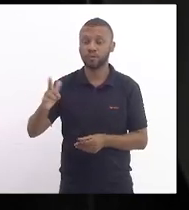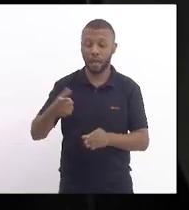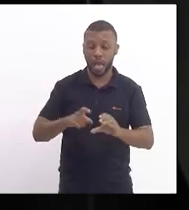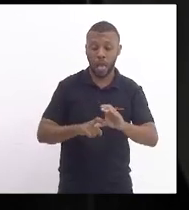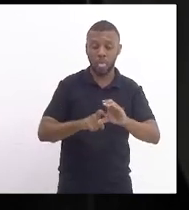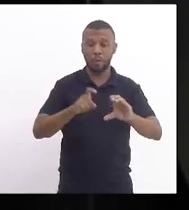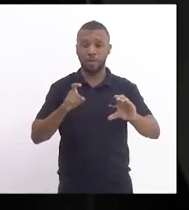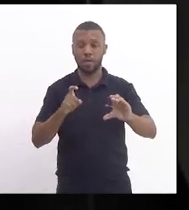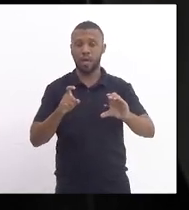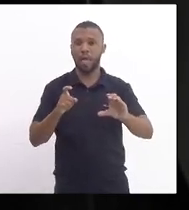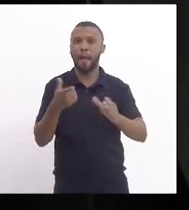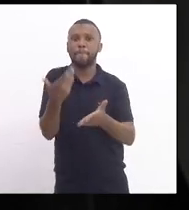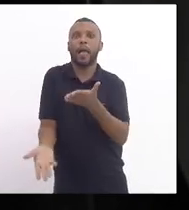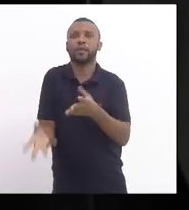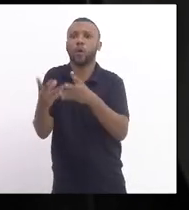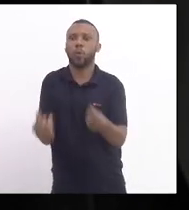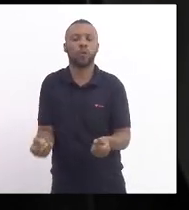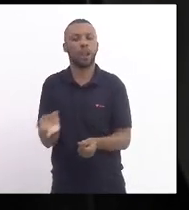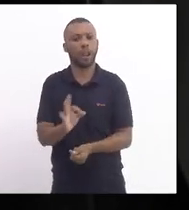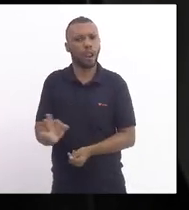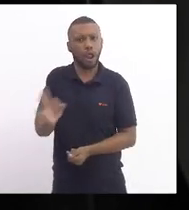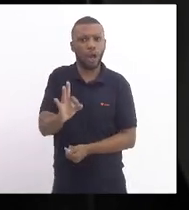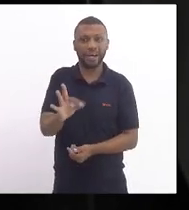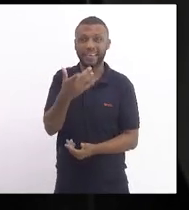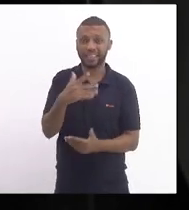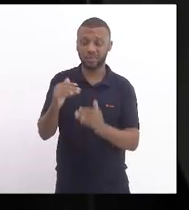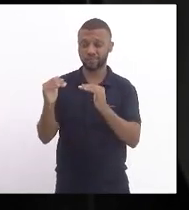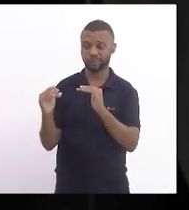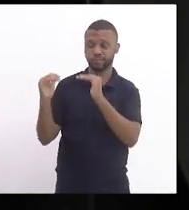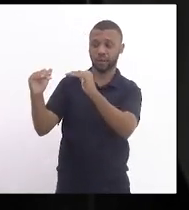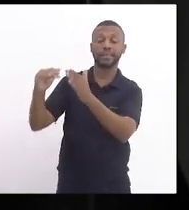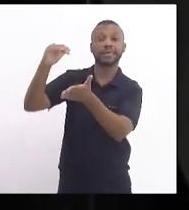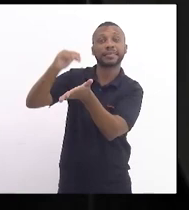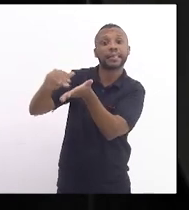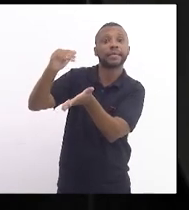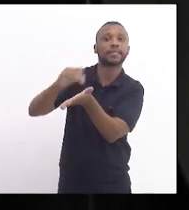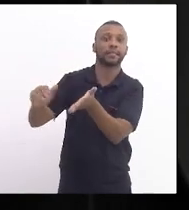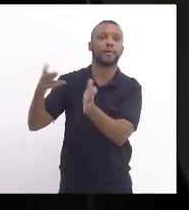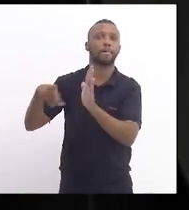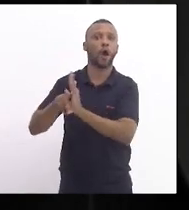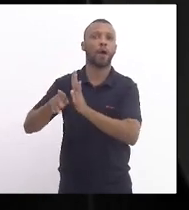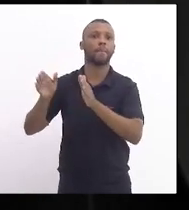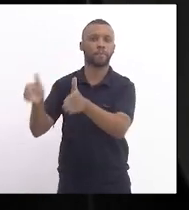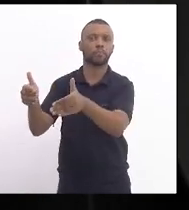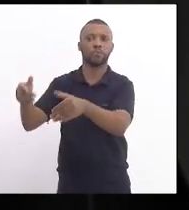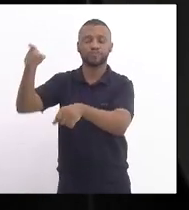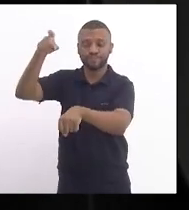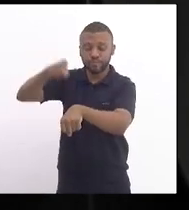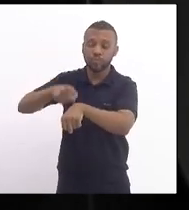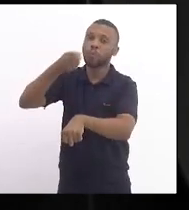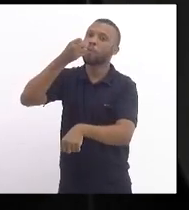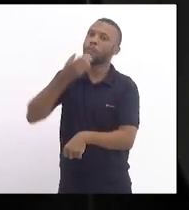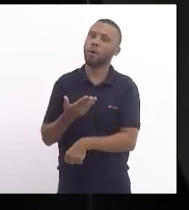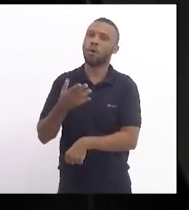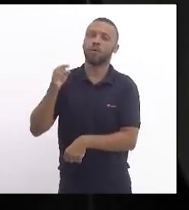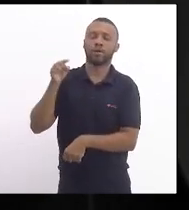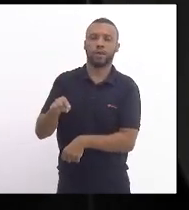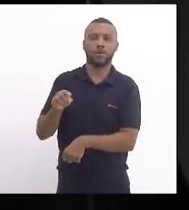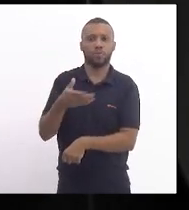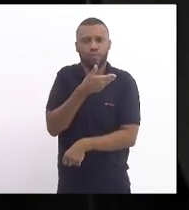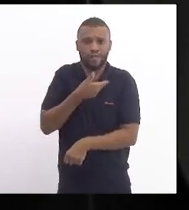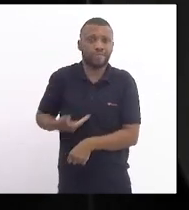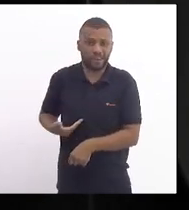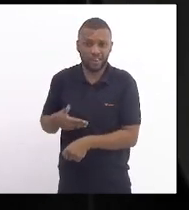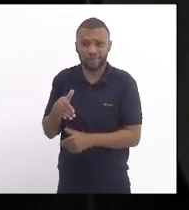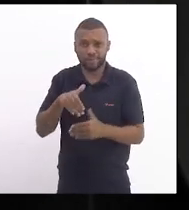autonomia sua independência e seu status de secretaria em muito boa hora o governo que aí